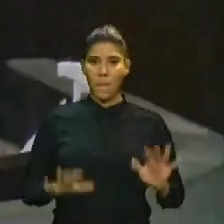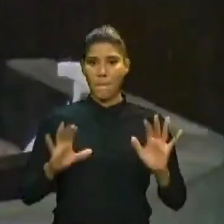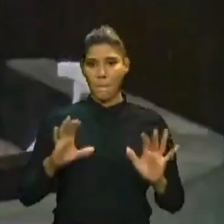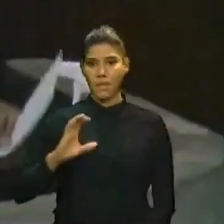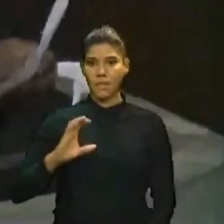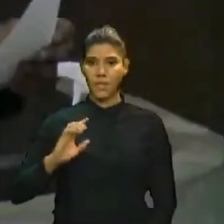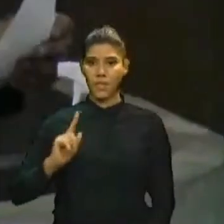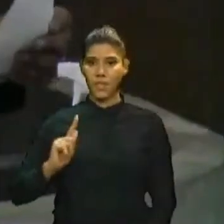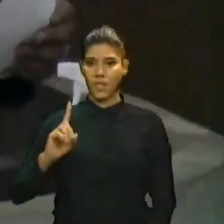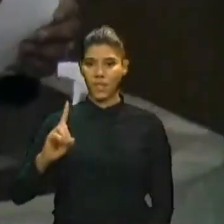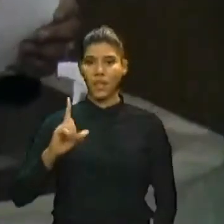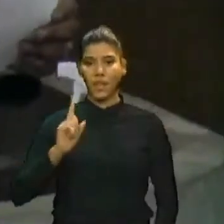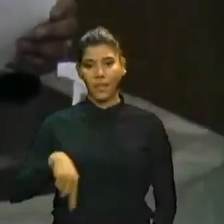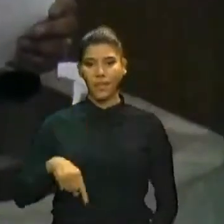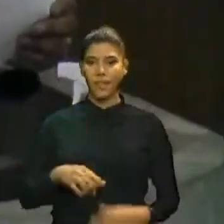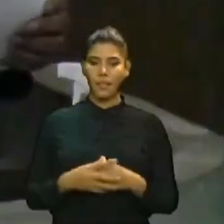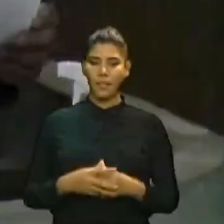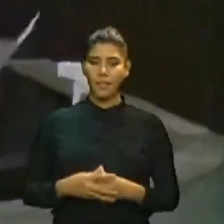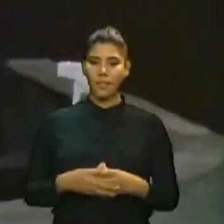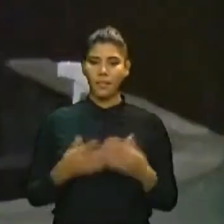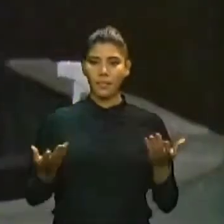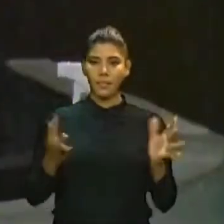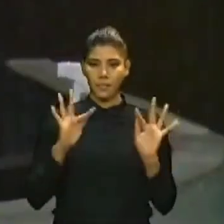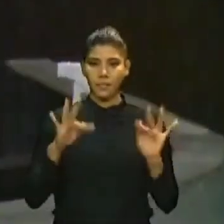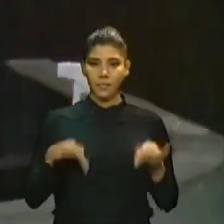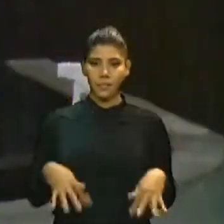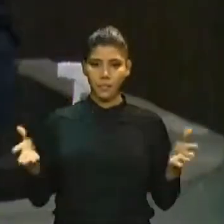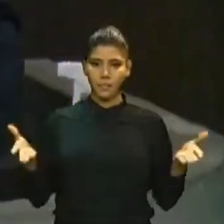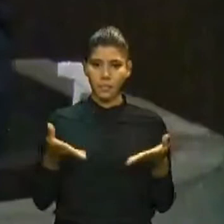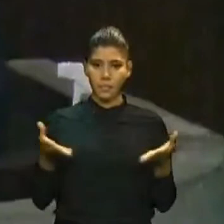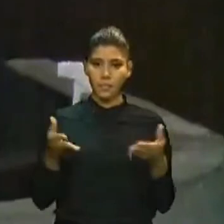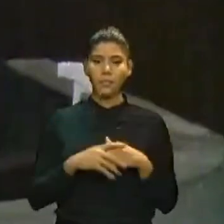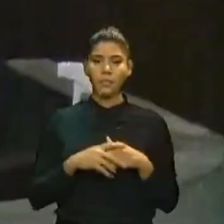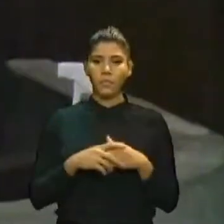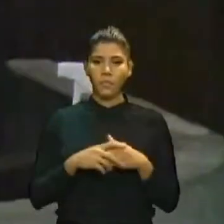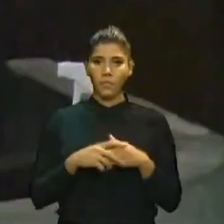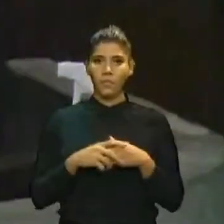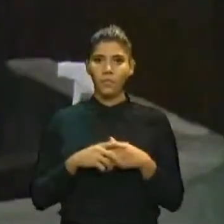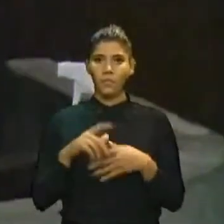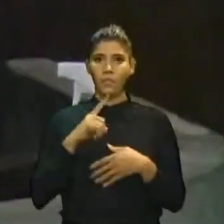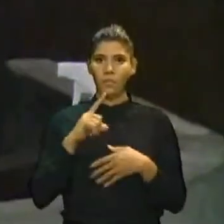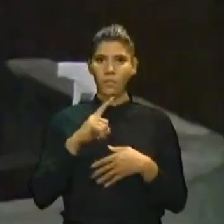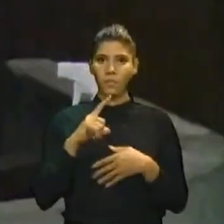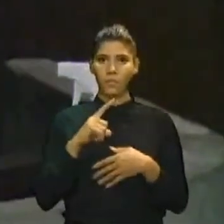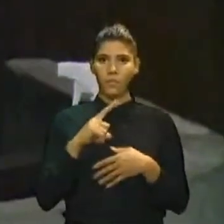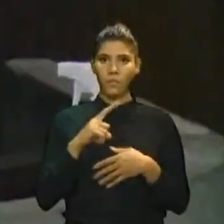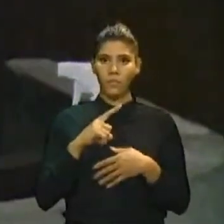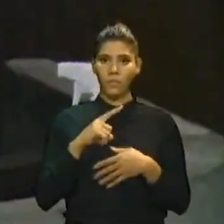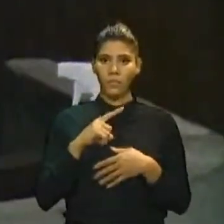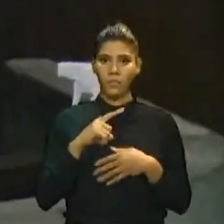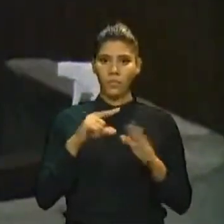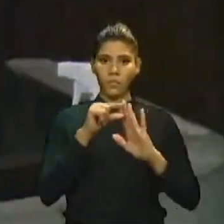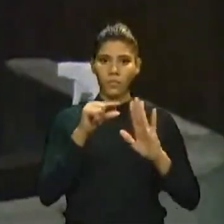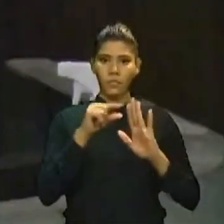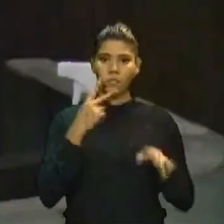CGD está. E para completar, nessa mensagem, traz aqui um artigo